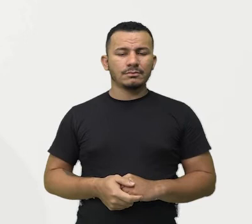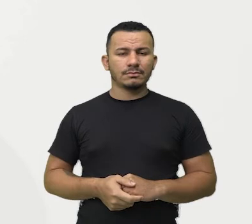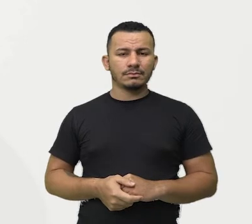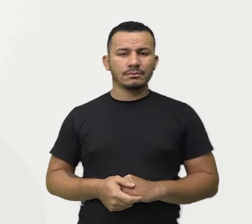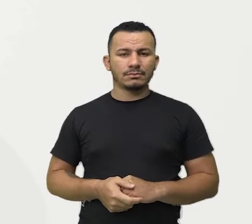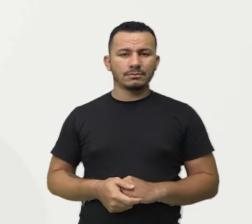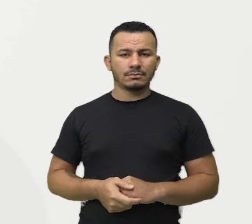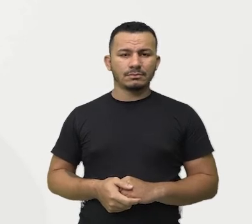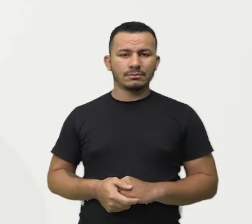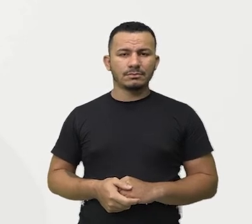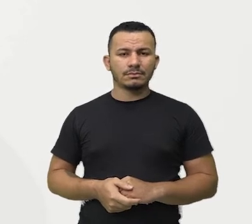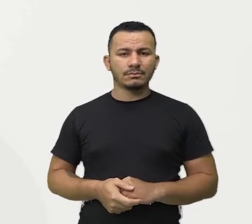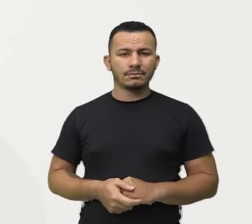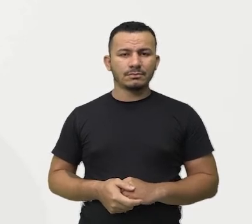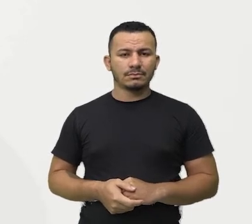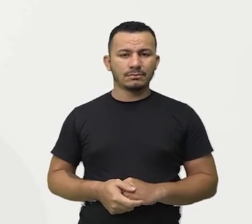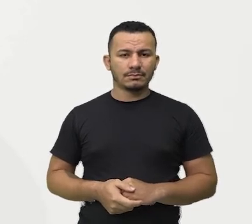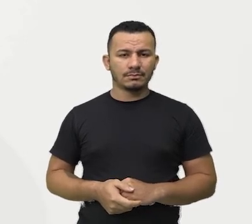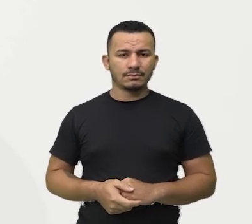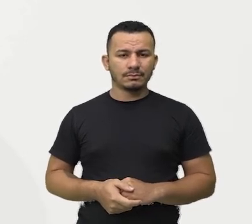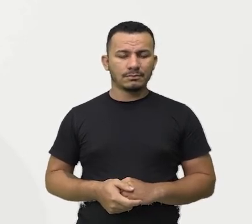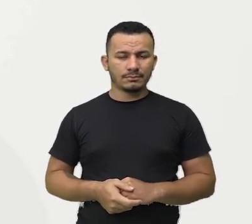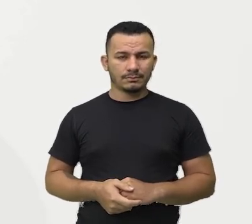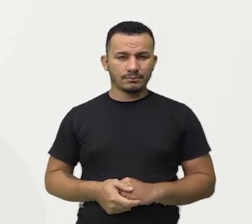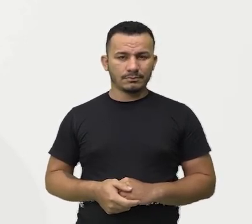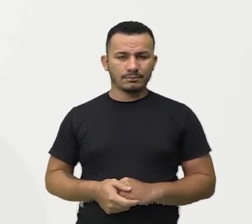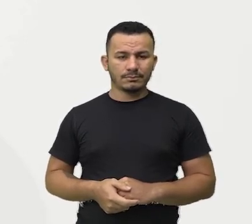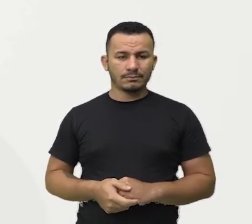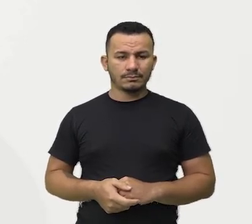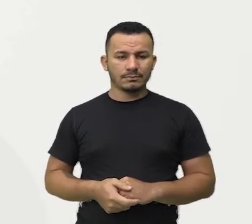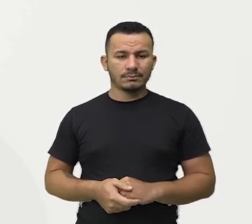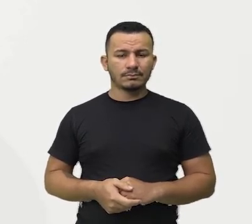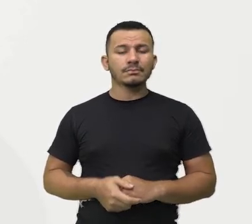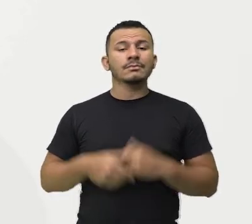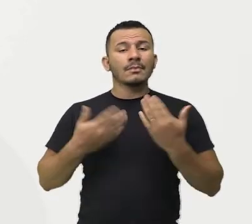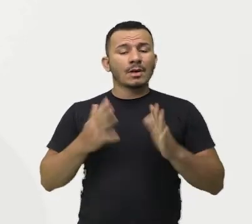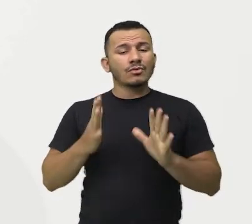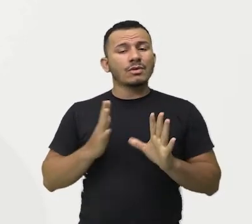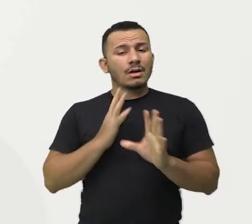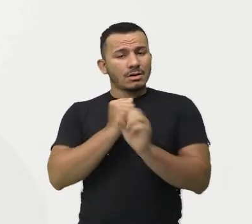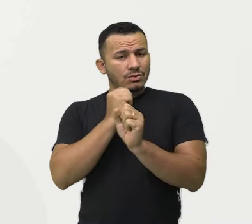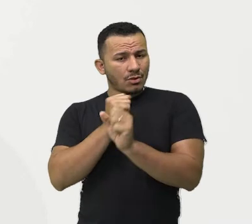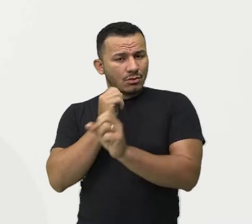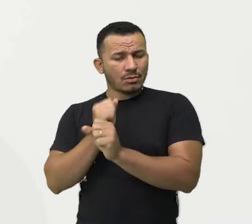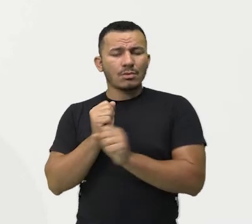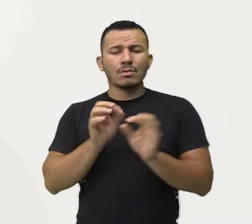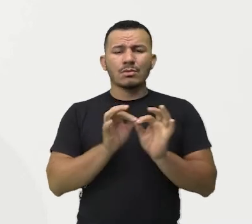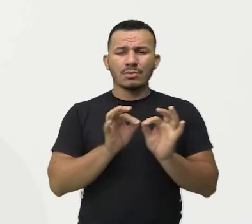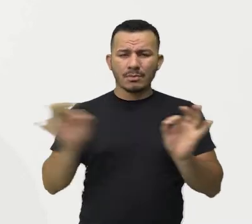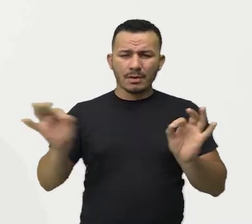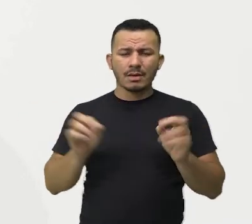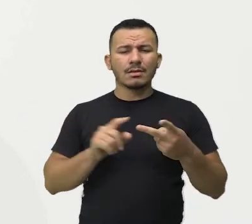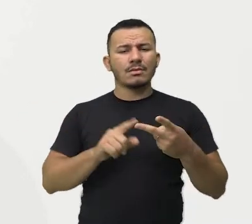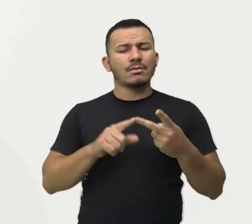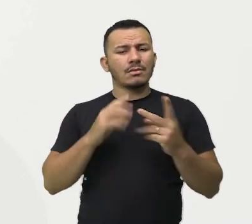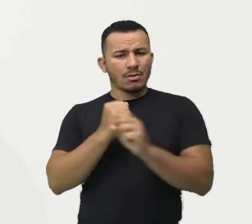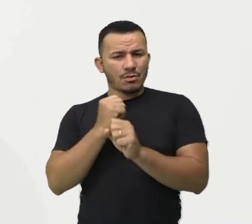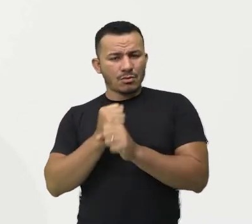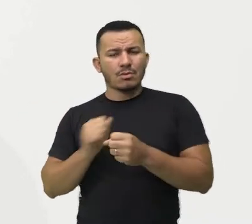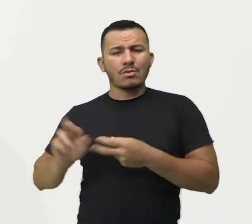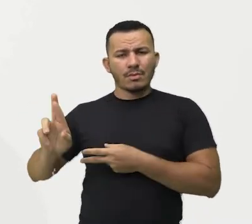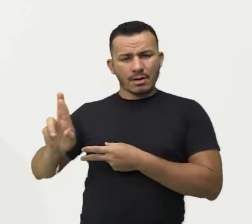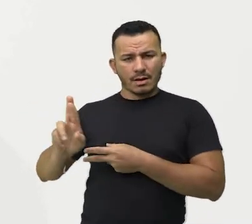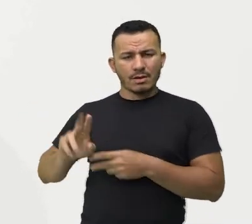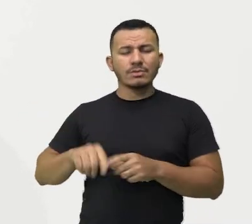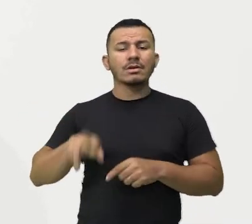bonitinho, mais bonitinho do que o que o professor deixou na tela, né? Bom, então, para calcular o comprimento, precisamos calcular o raio. Já fizemos isso.